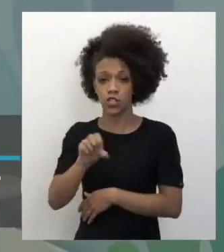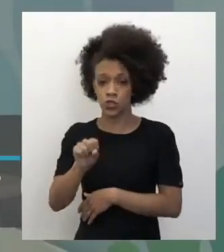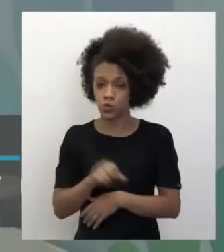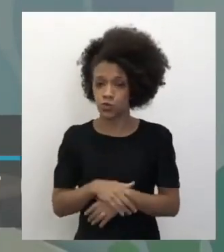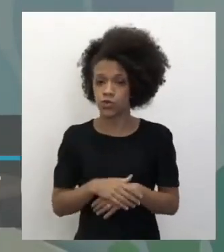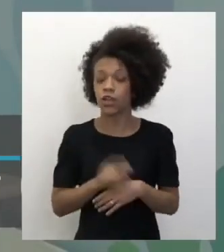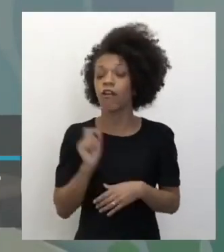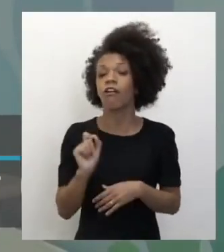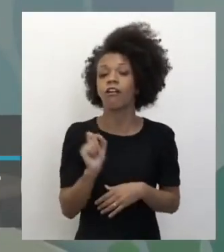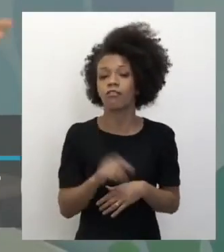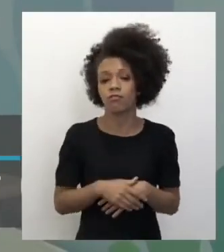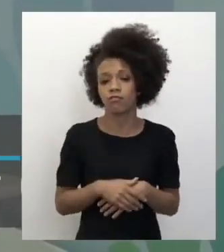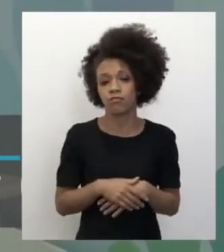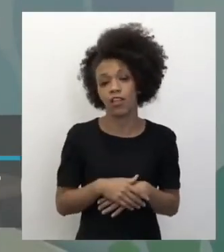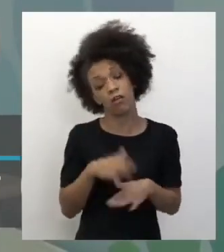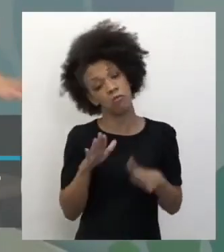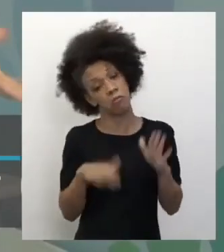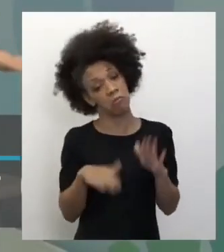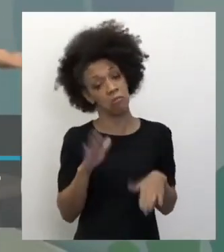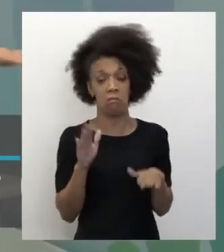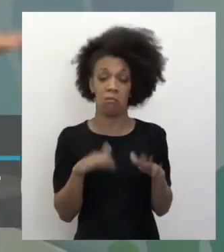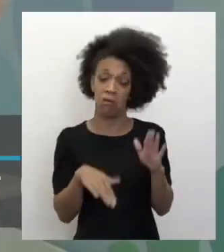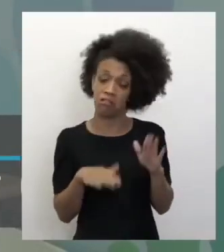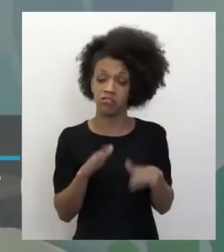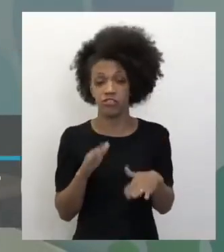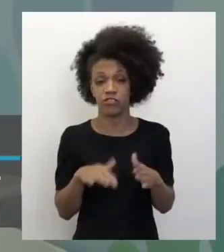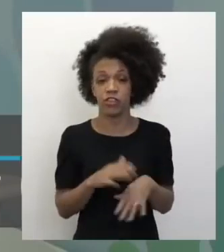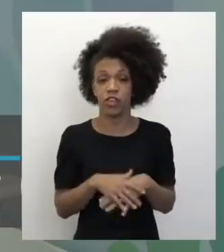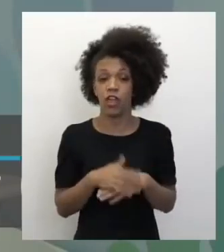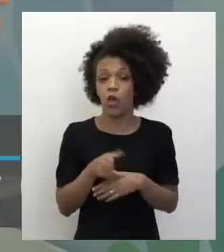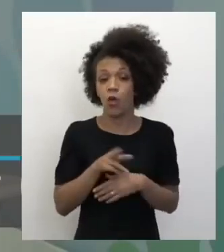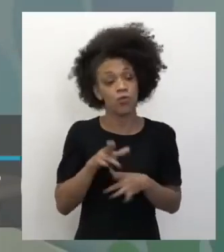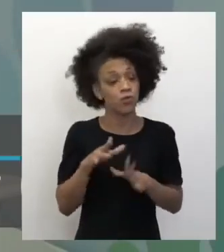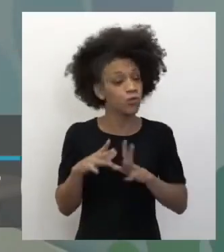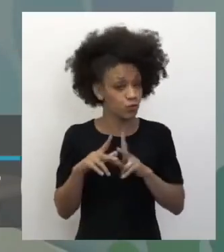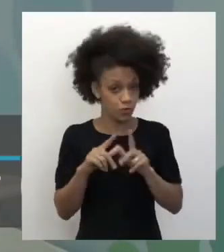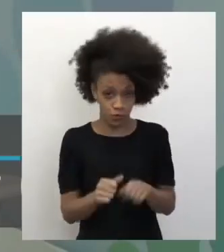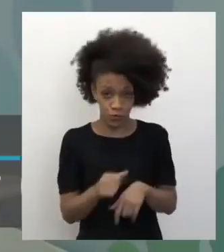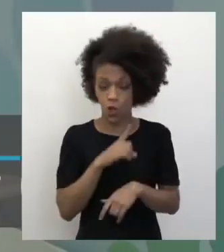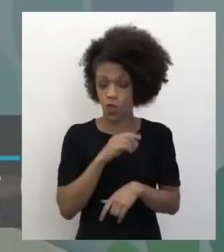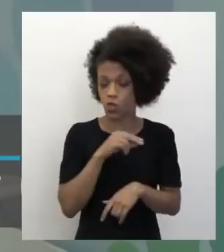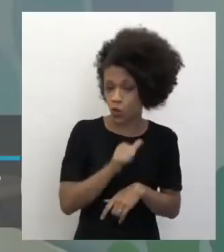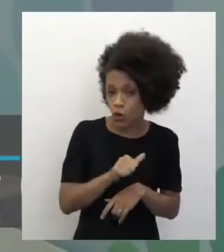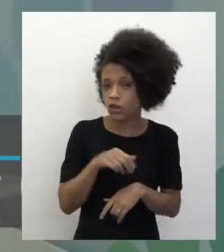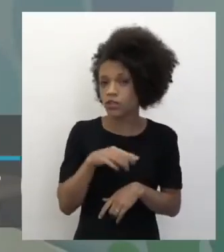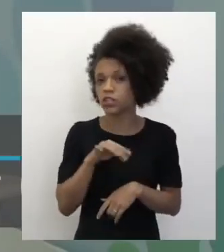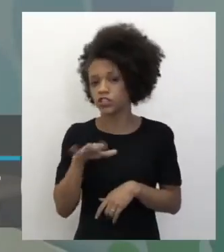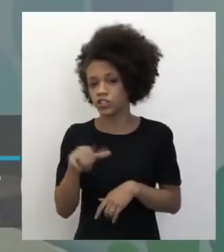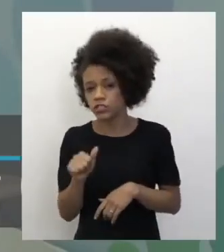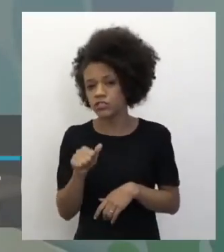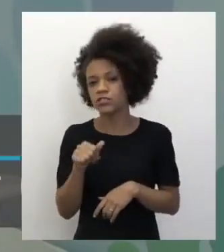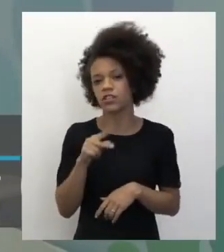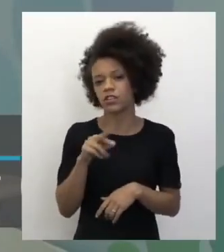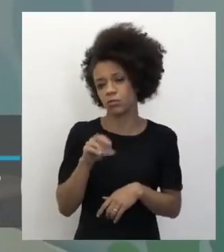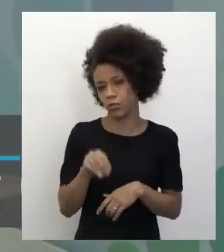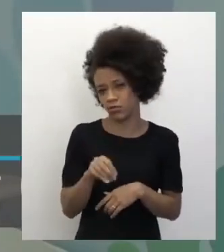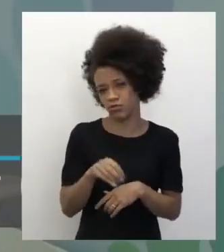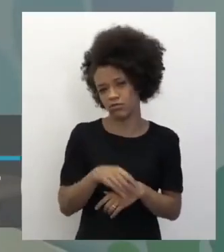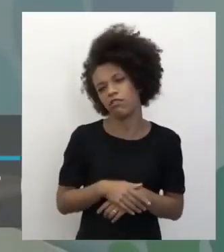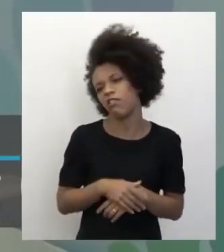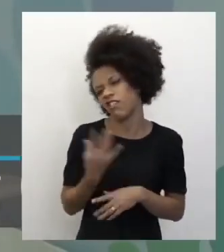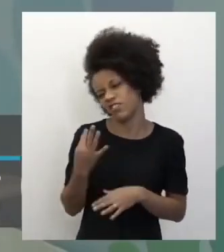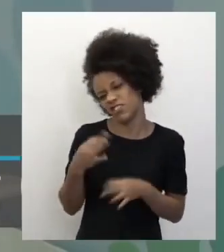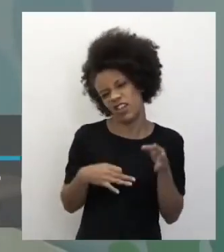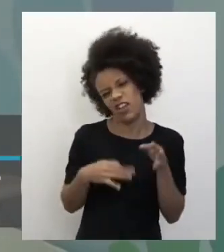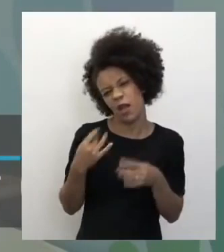Colocou aqui, ó, varia. Pra mim, varia. Eu uso todos. Tindona, Tintia. Ô, Vinícius, você é político. Ele já